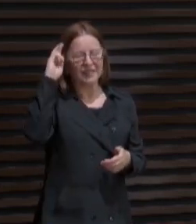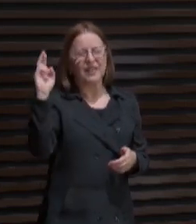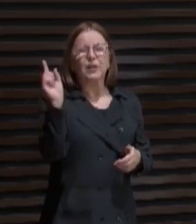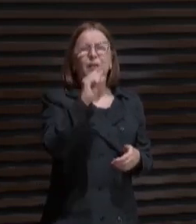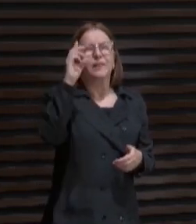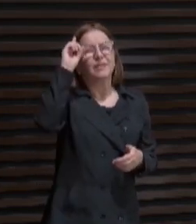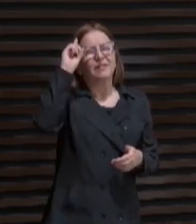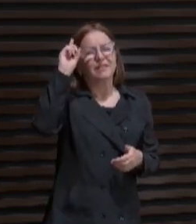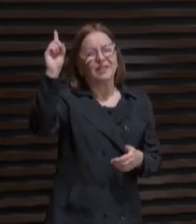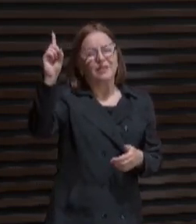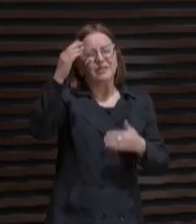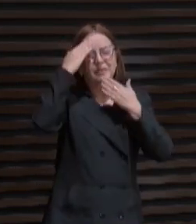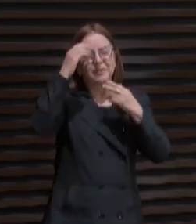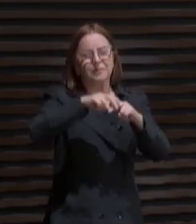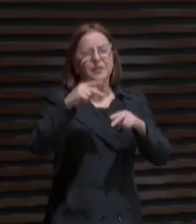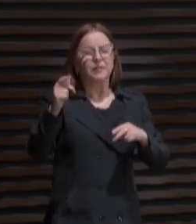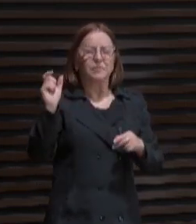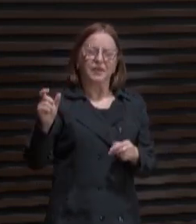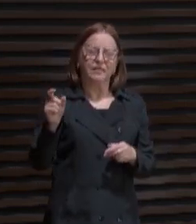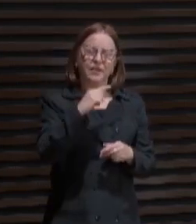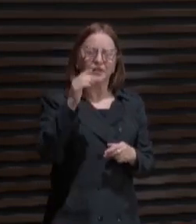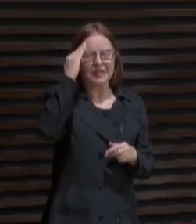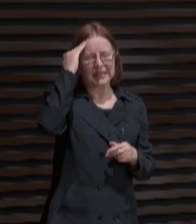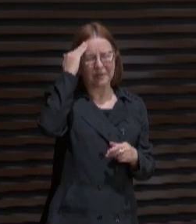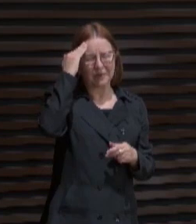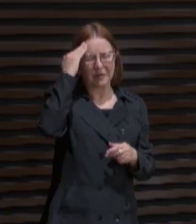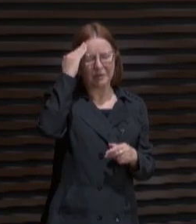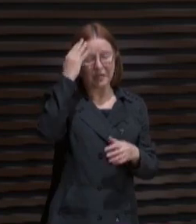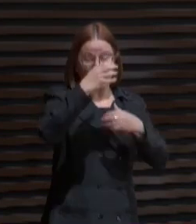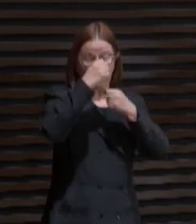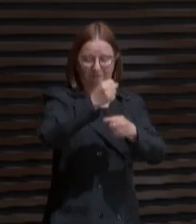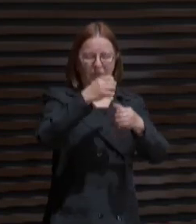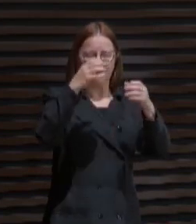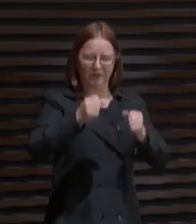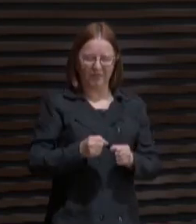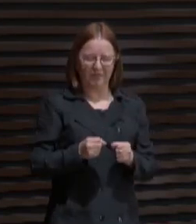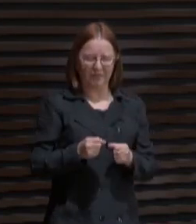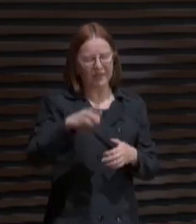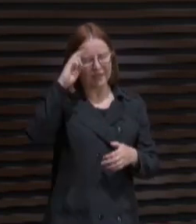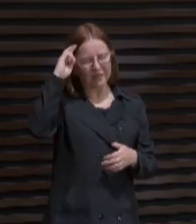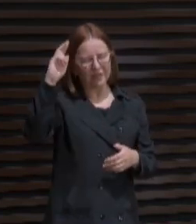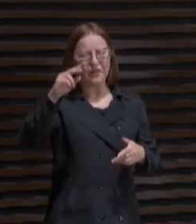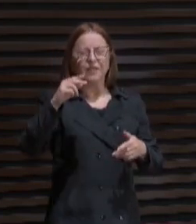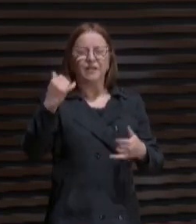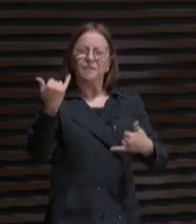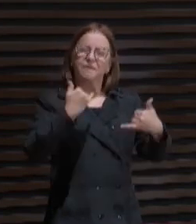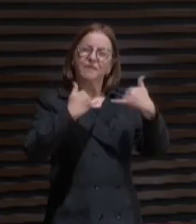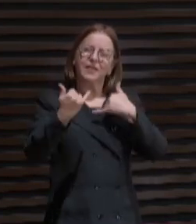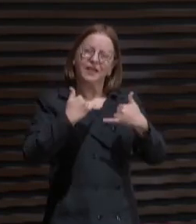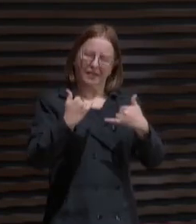Pai, pela Tua palavra, Senhor. Nós sabemos que ela é forte e poderosa, e que o Senhor fala por meio dela,